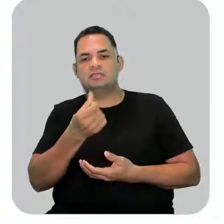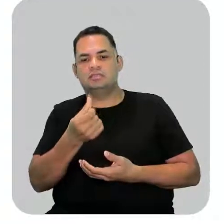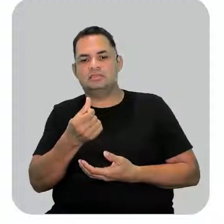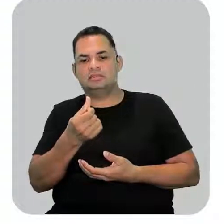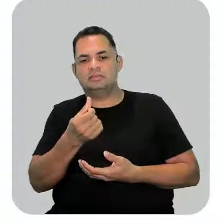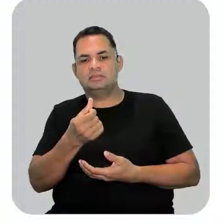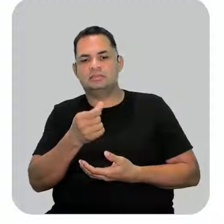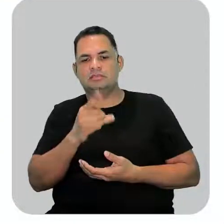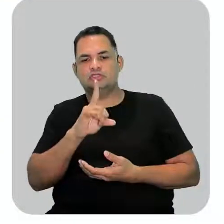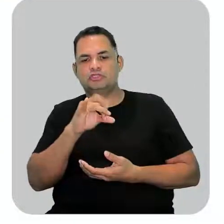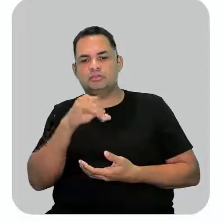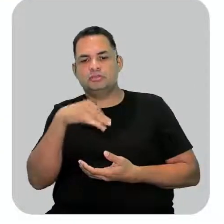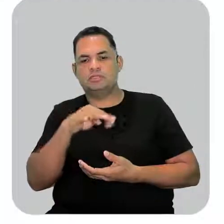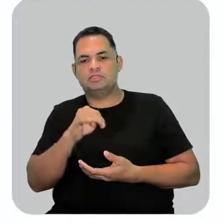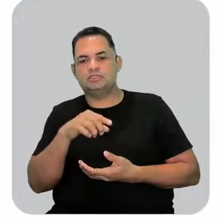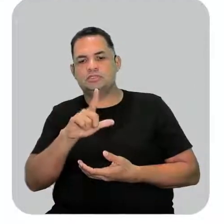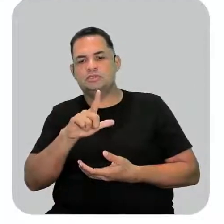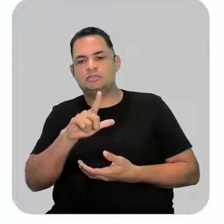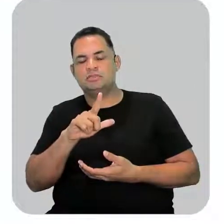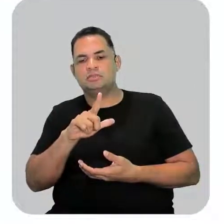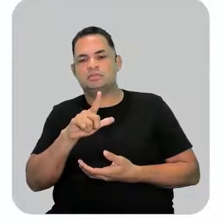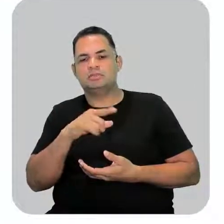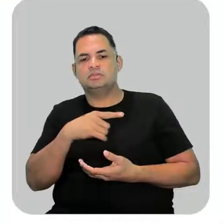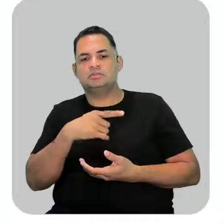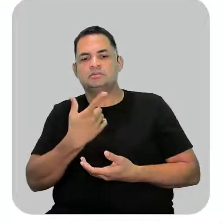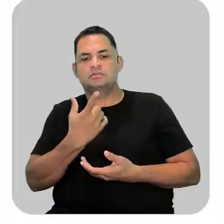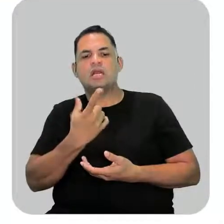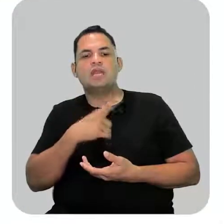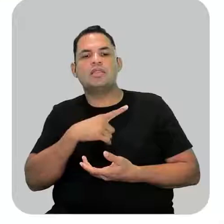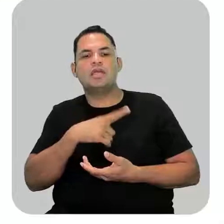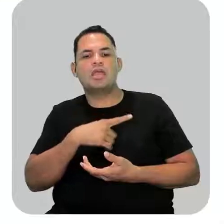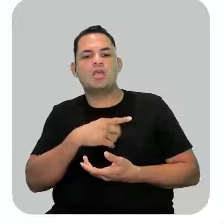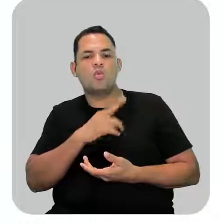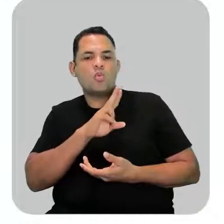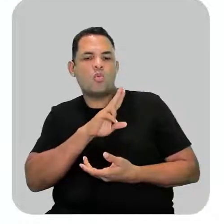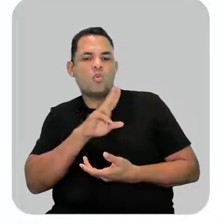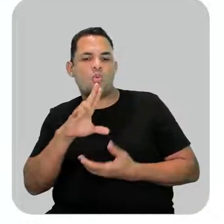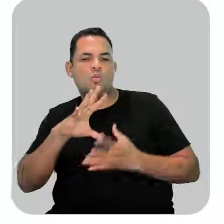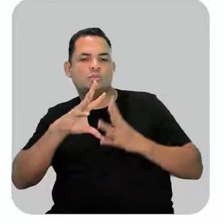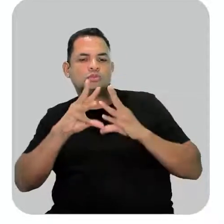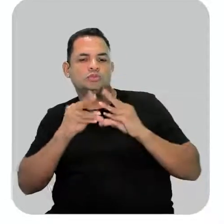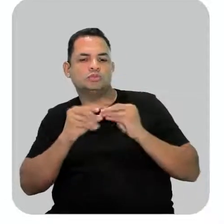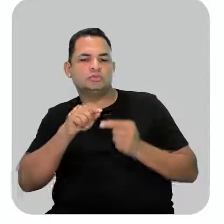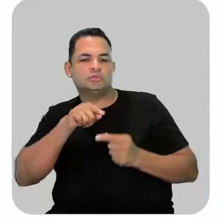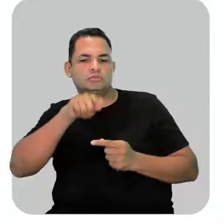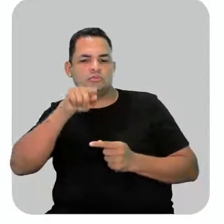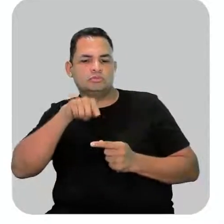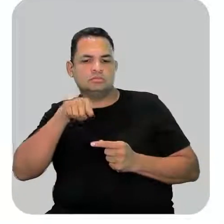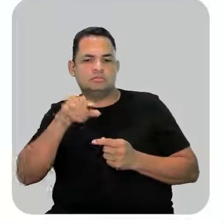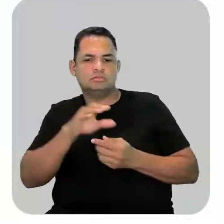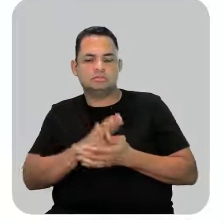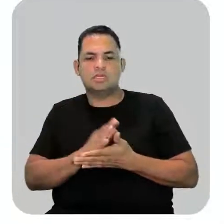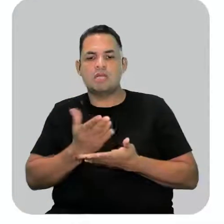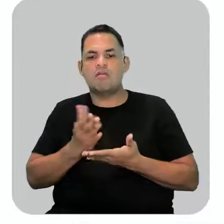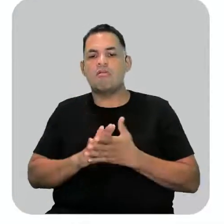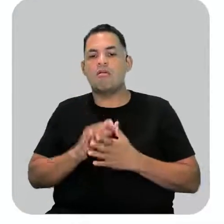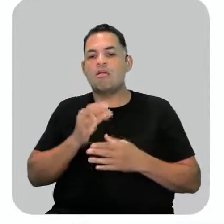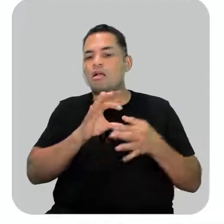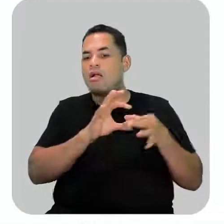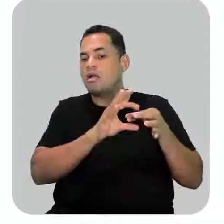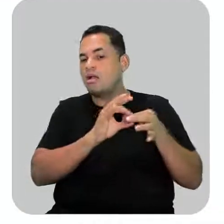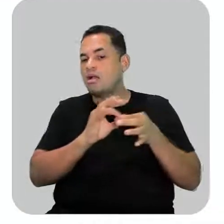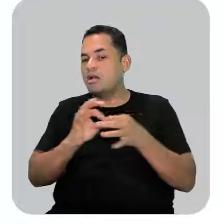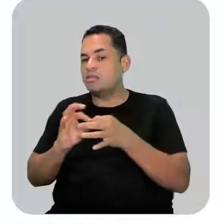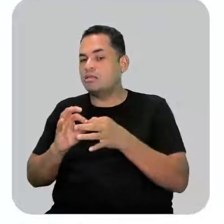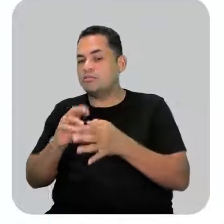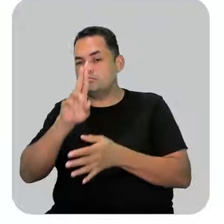de metil. Aí, eu já dei o nome de todas as ramificações. Vou dar o nome de quem? Da cadeia principal, que é essa